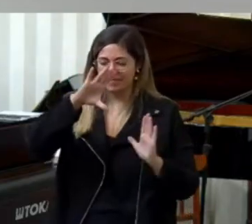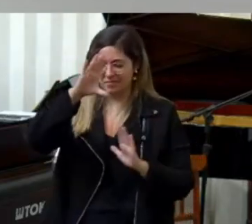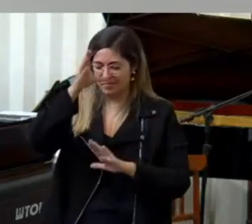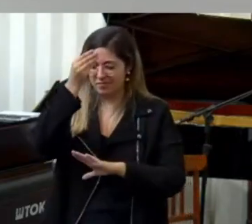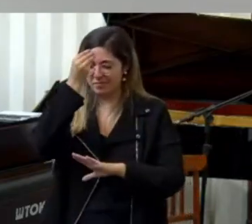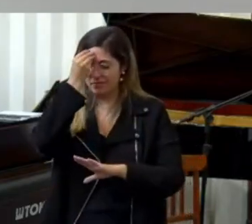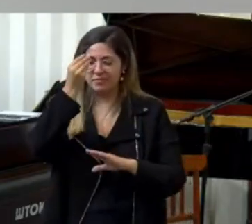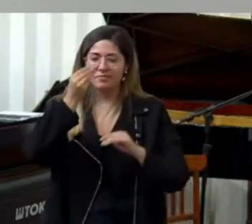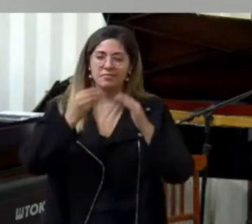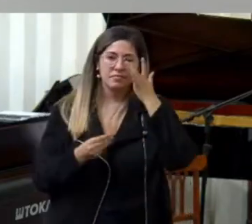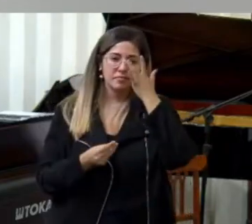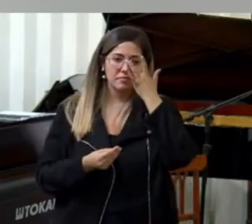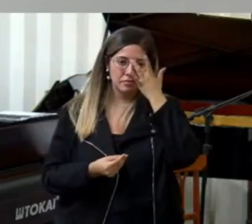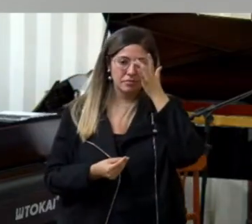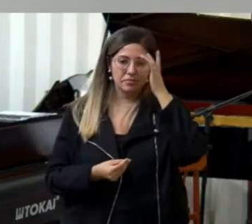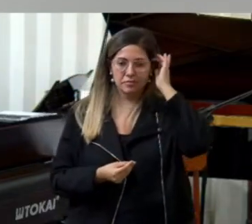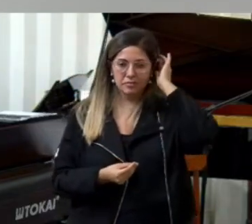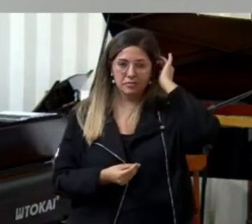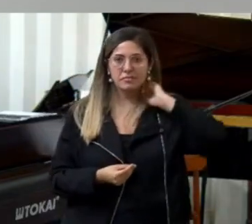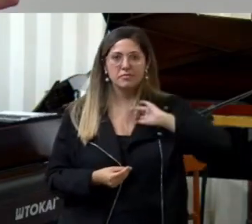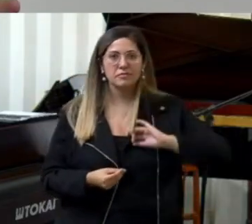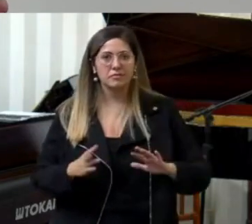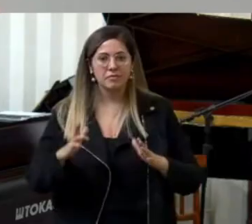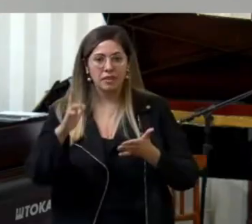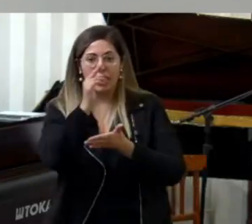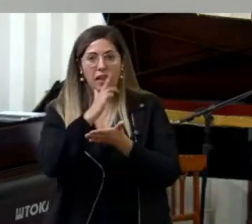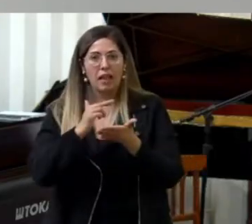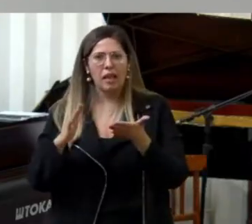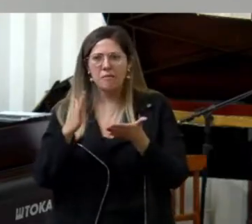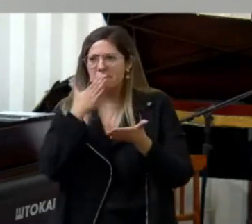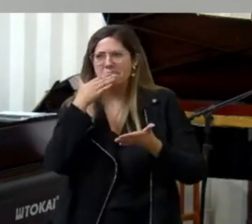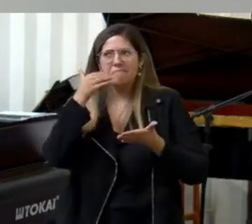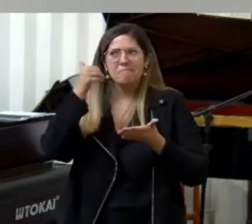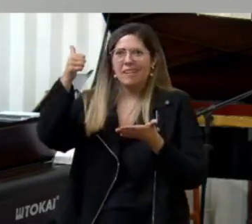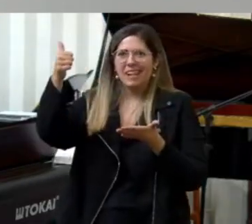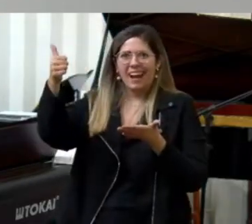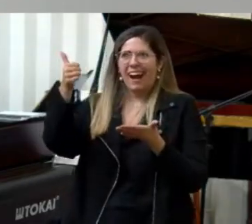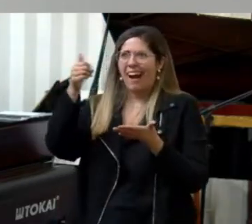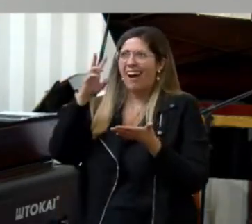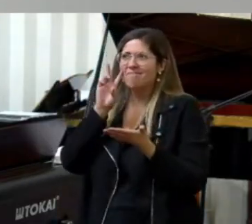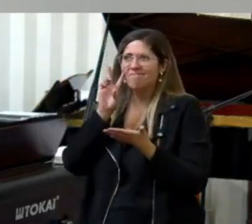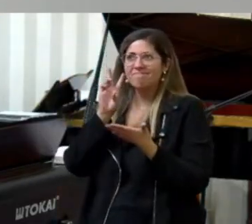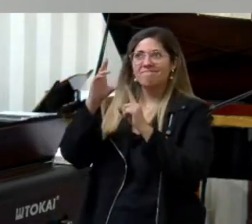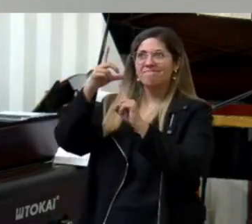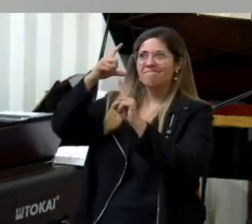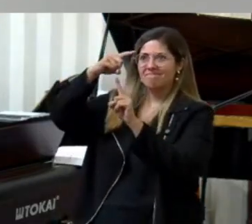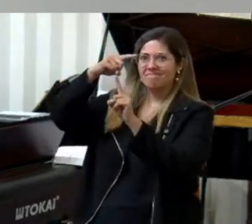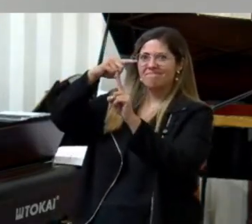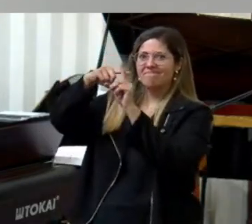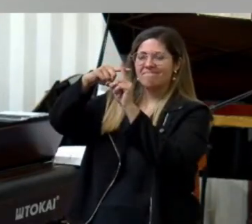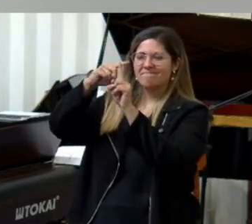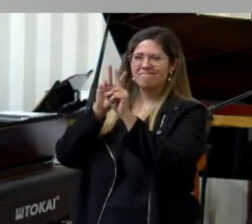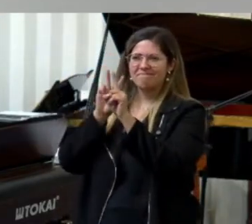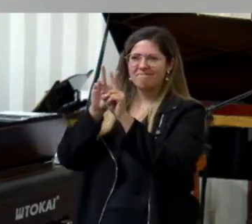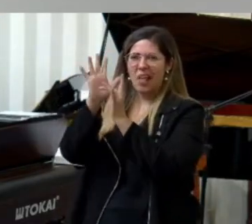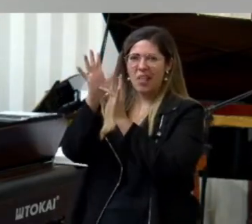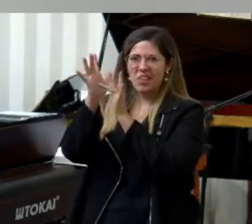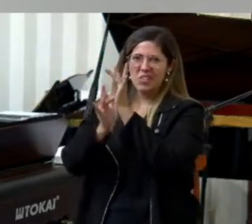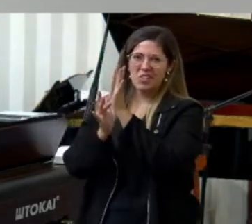já estão tendo, quando elas fazem o melhor desenho da vida delas, mas elas contemplam a cruz, porque o